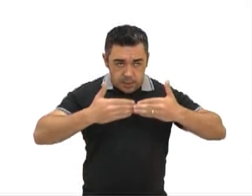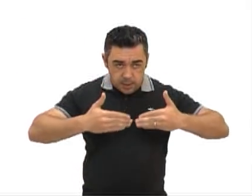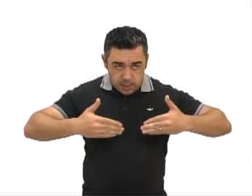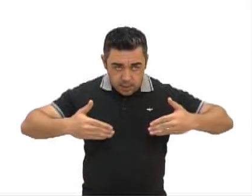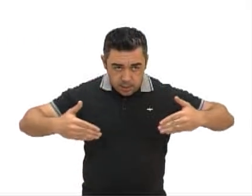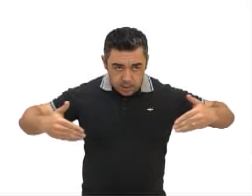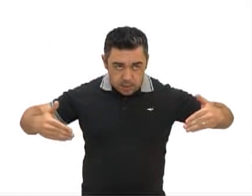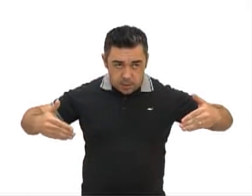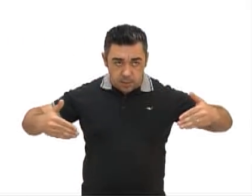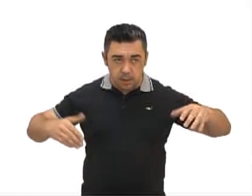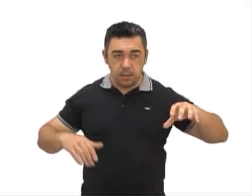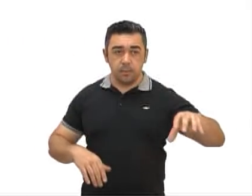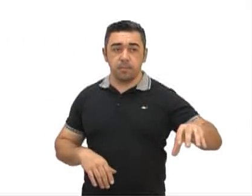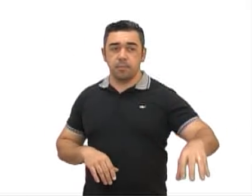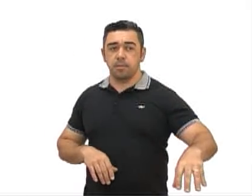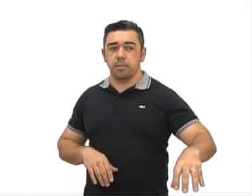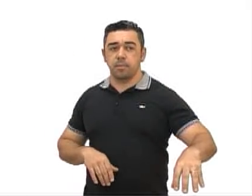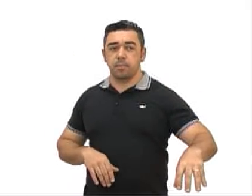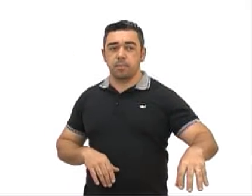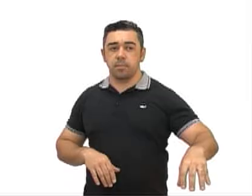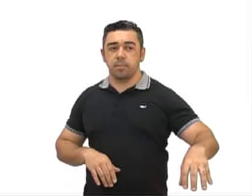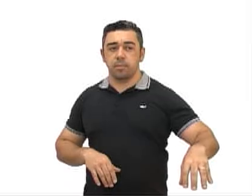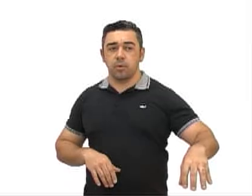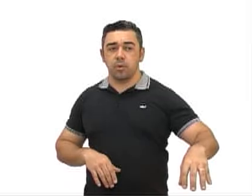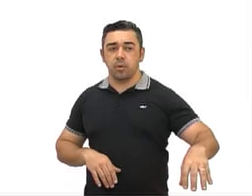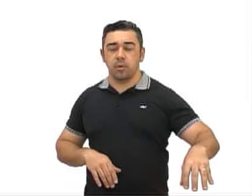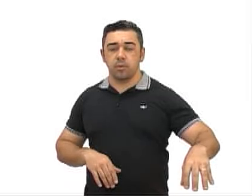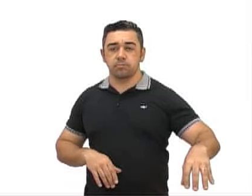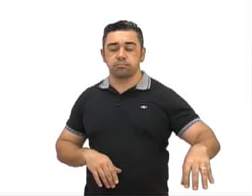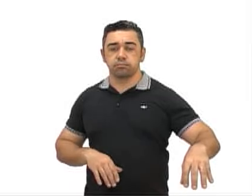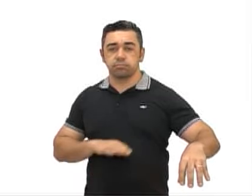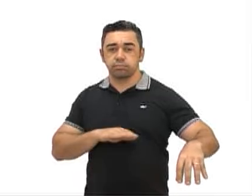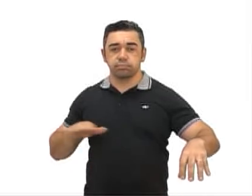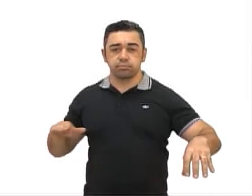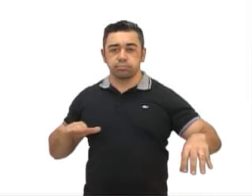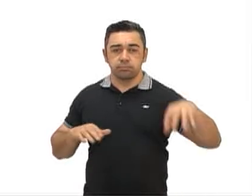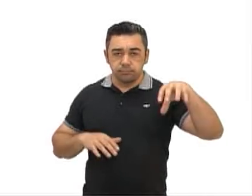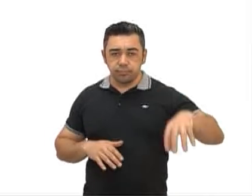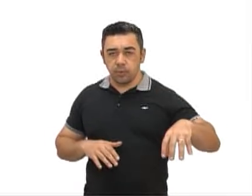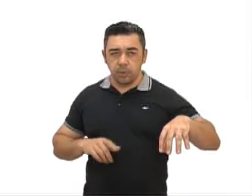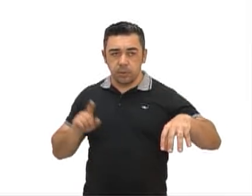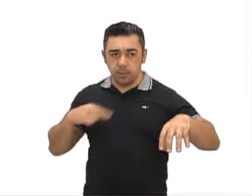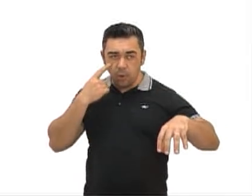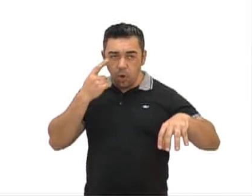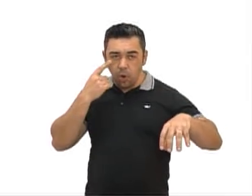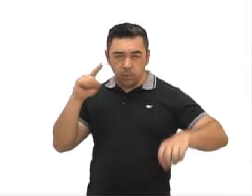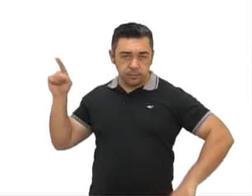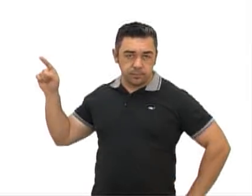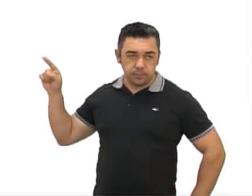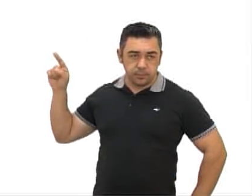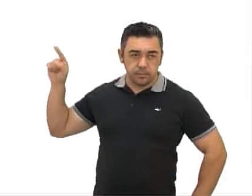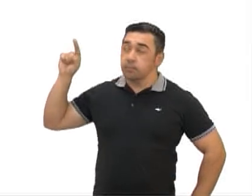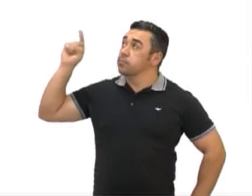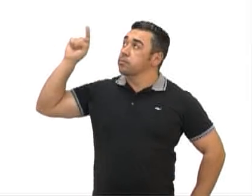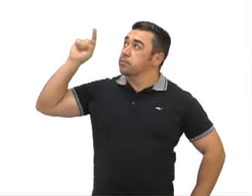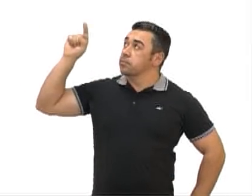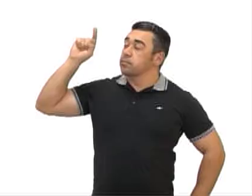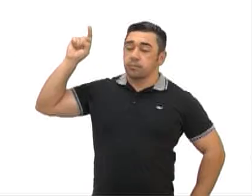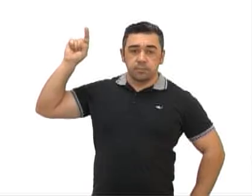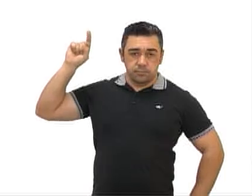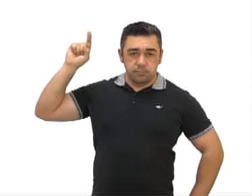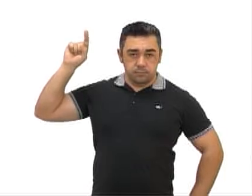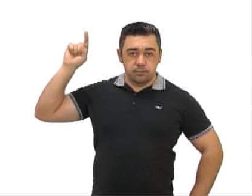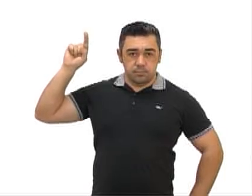campo e apoia a bola no chão, tá? Depois dos postes. Se vocês olharem ali na nossa imagem, naquele GIF,